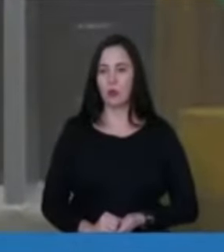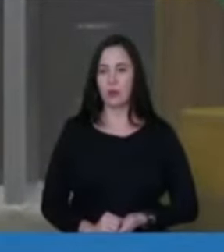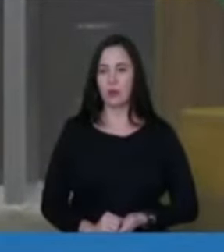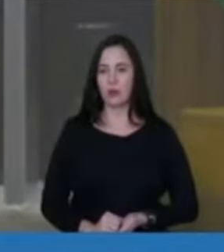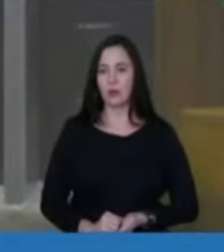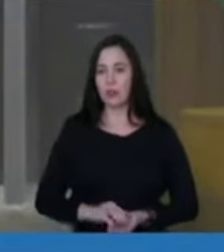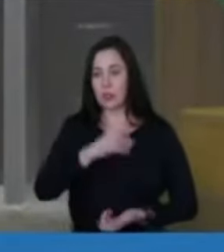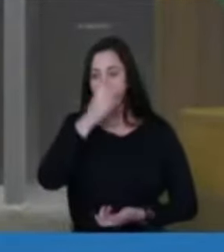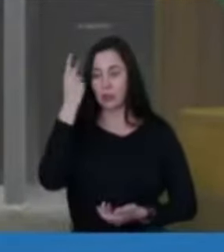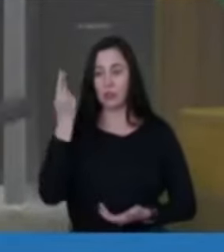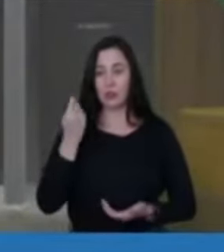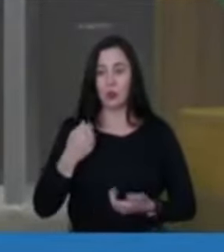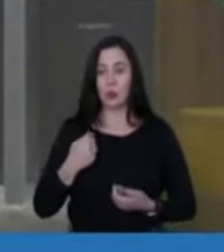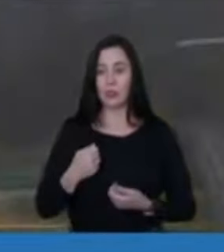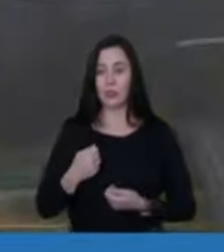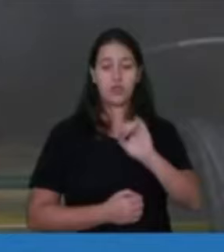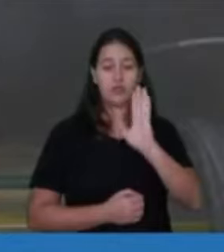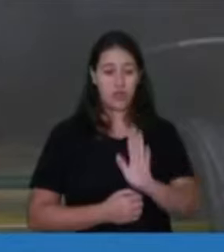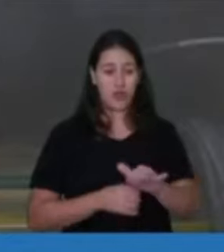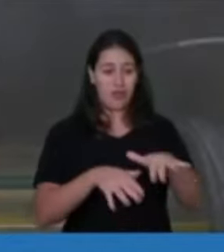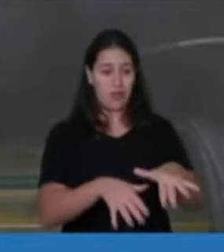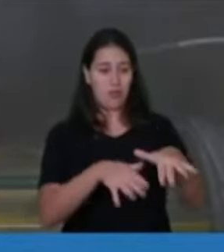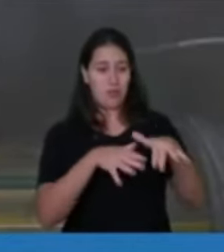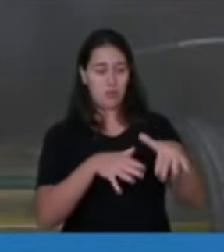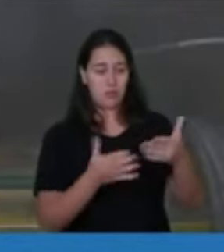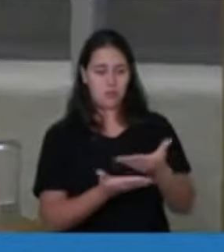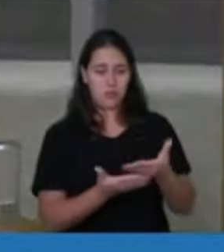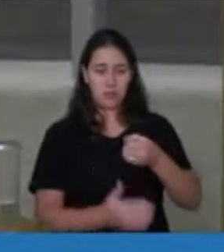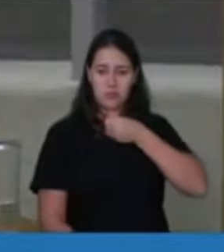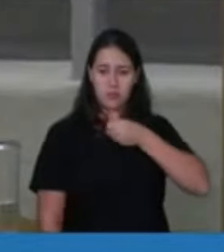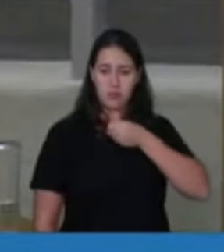Muito obrigada, presidente. Minutos.